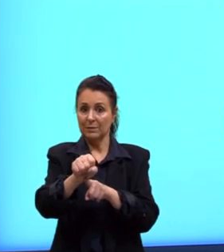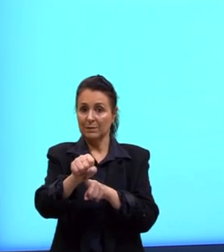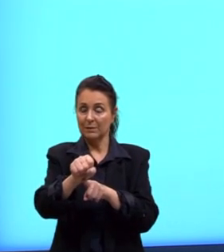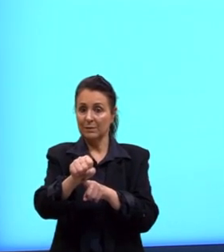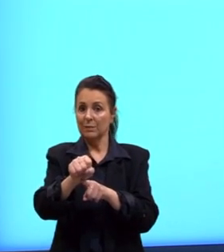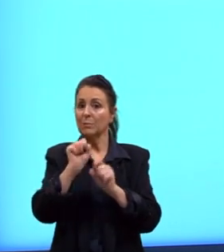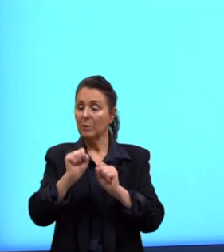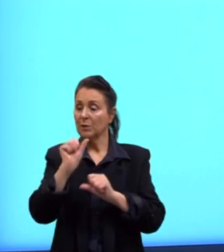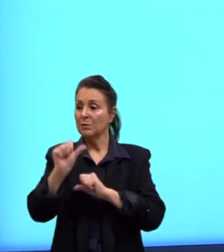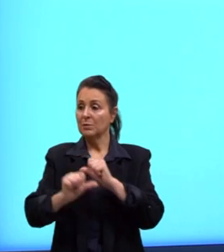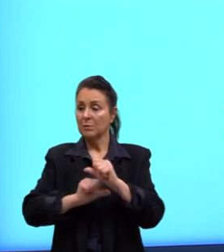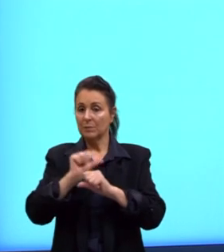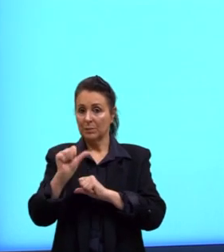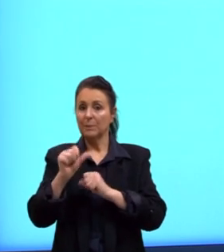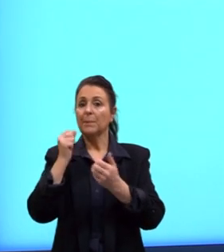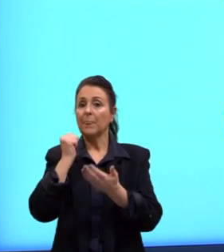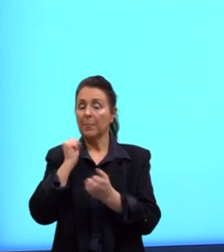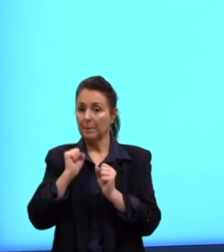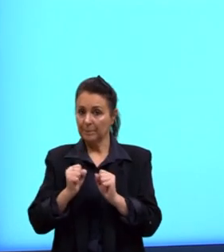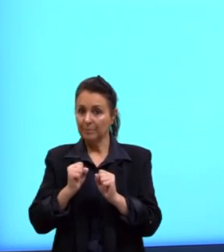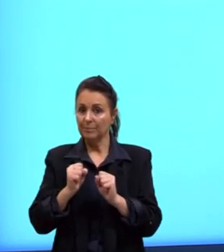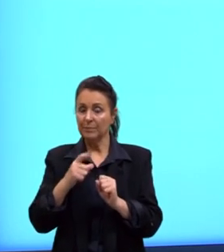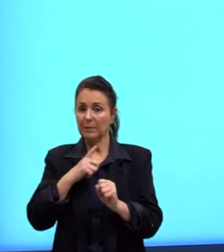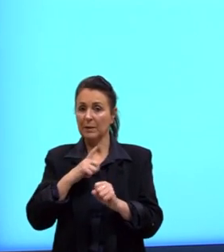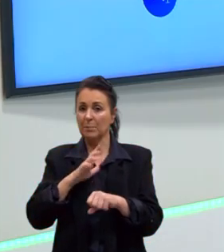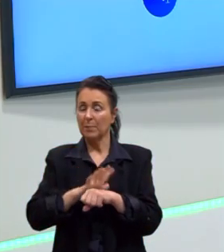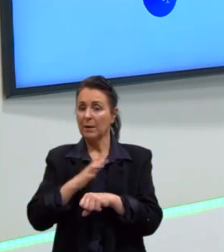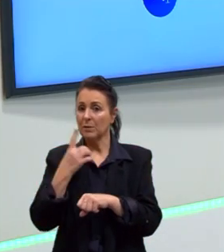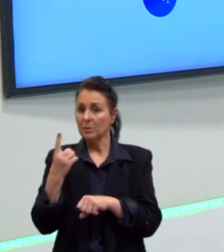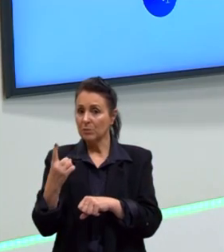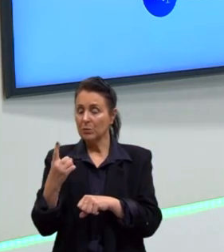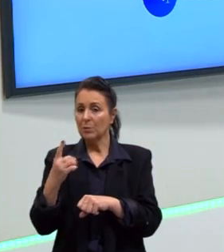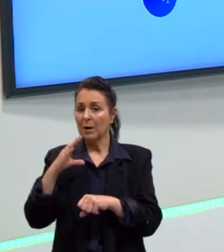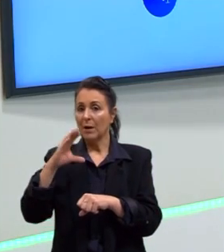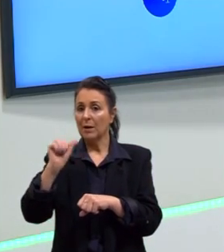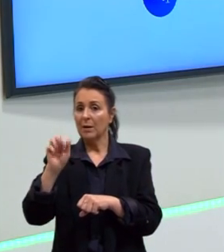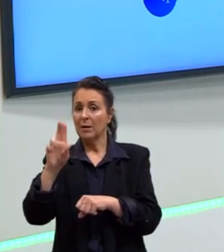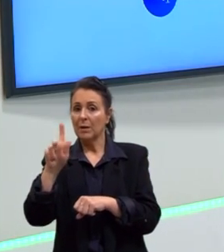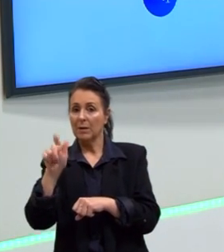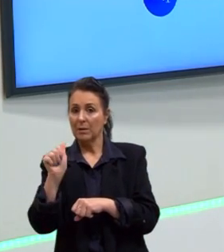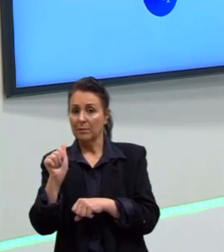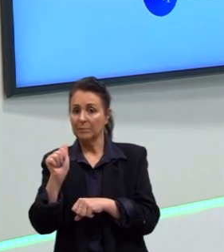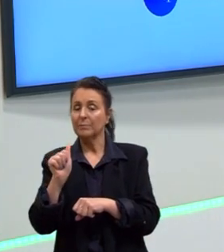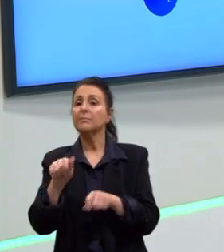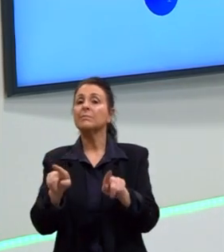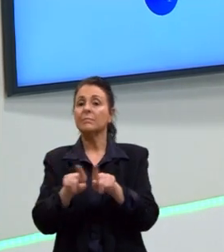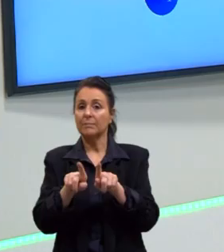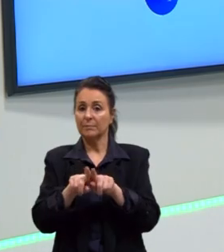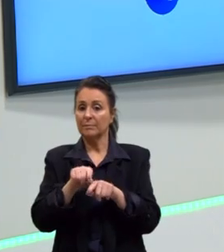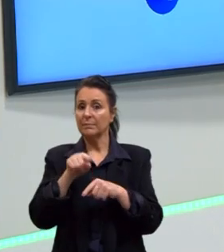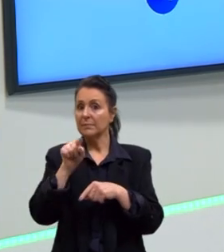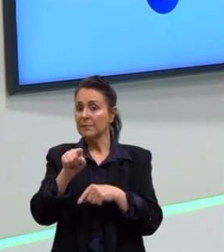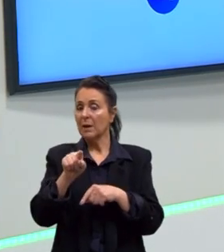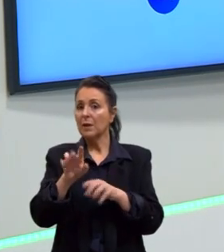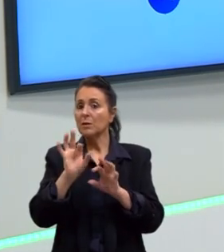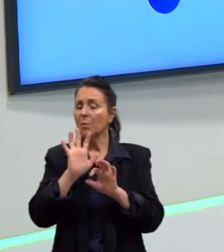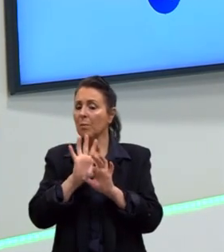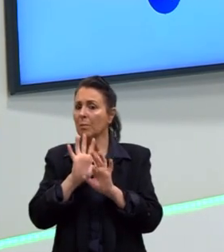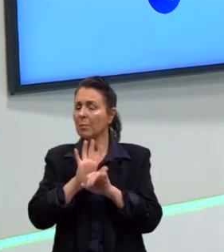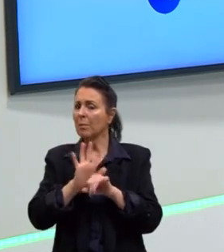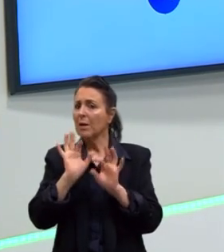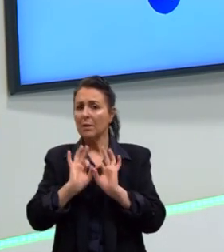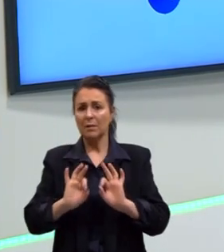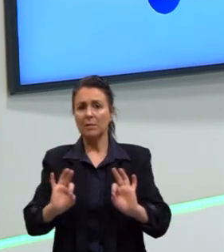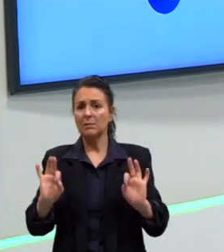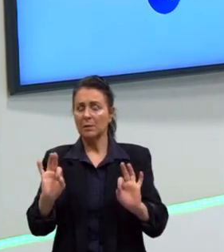de aconteceu um caso que a gente tem mais irmã de uma carga né pode ter também mas esse aqui é o caso mais comum e que a gente